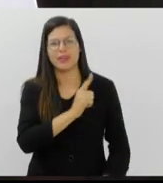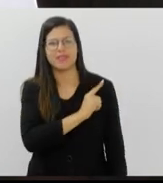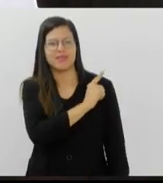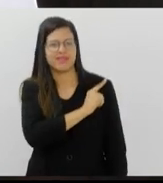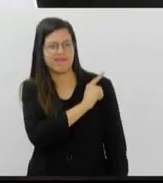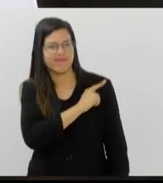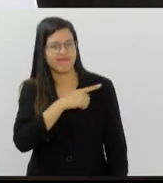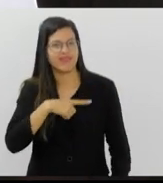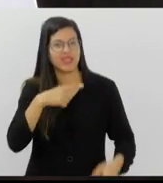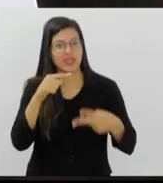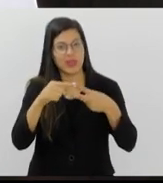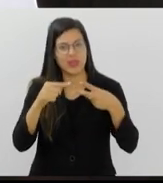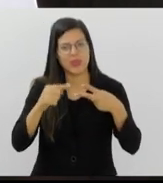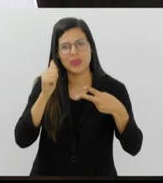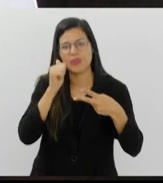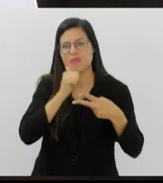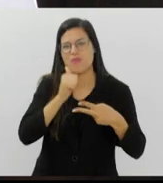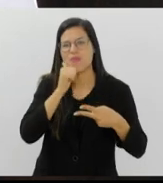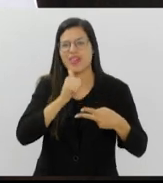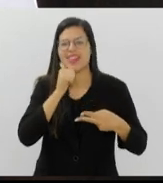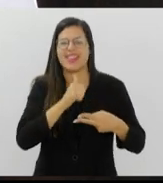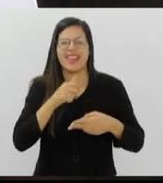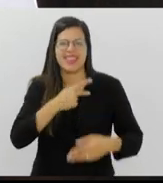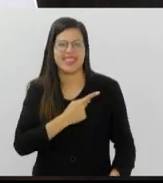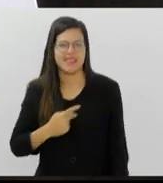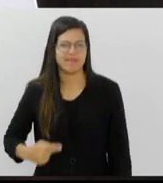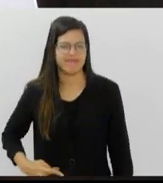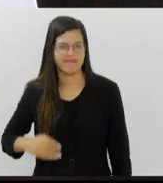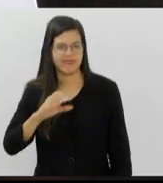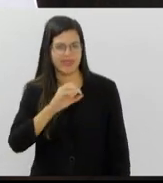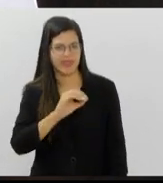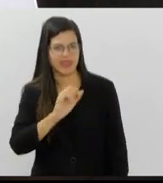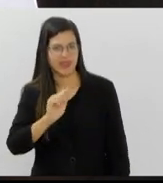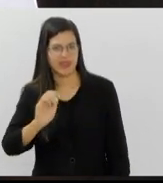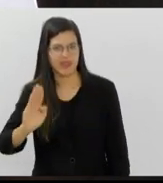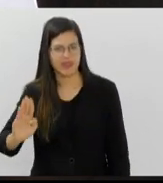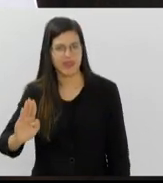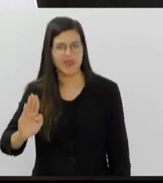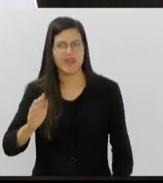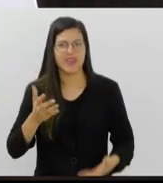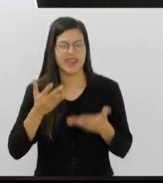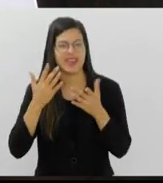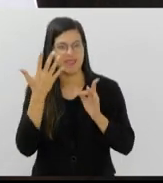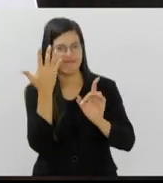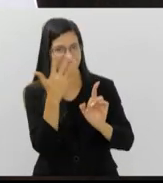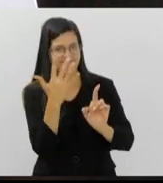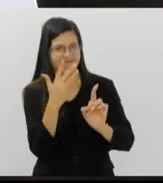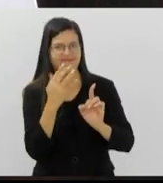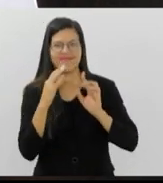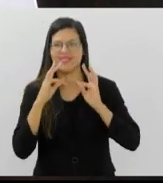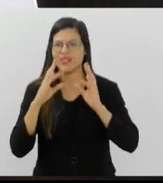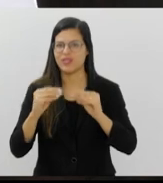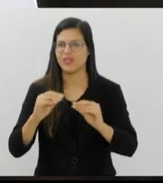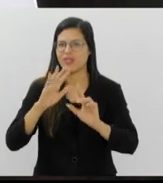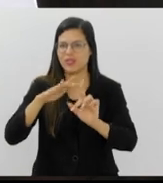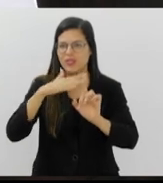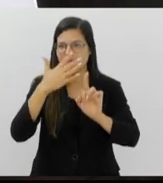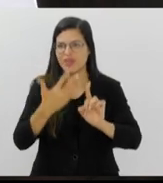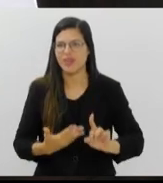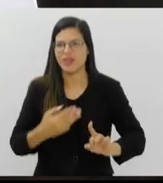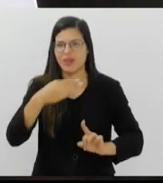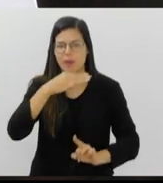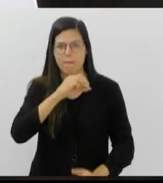tenha duas mulheres na presidência da OAB. E gostaria de parabenizar a todas as homenageadas,